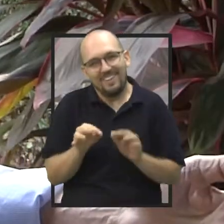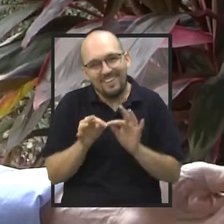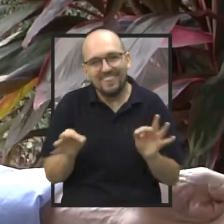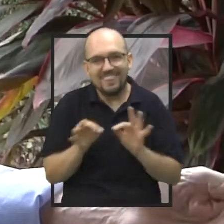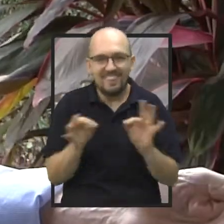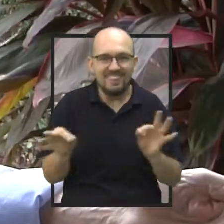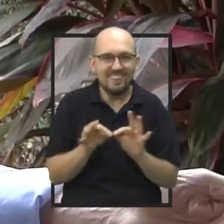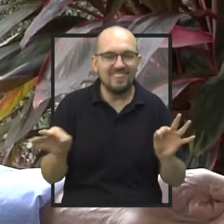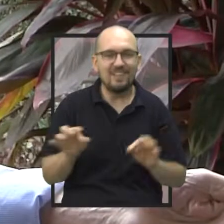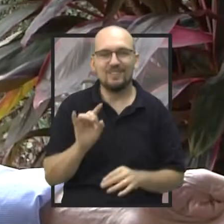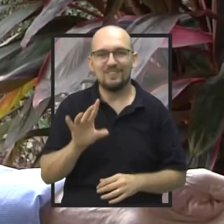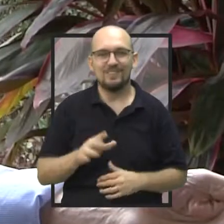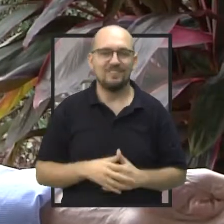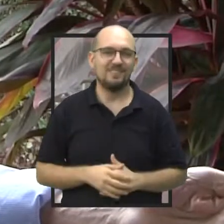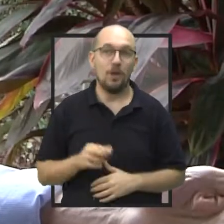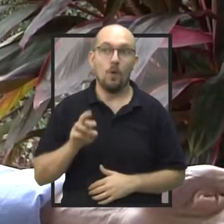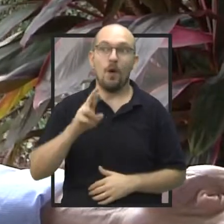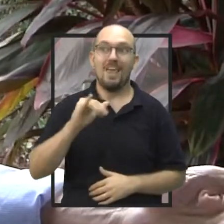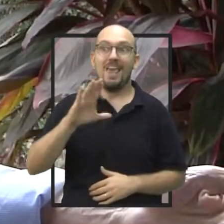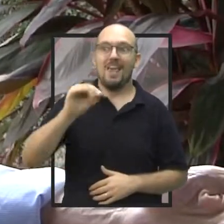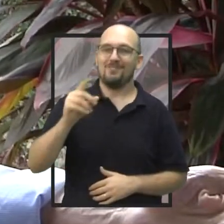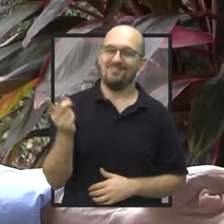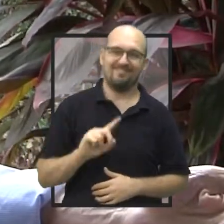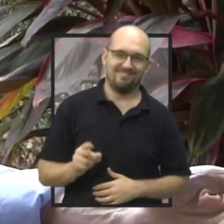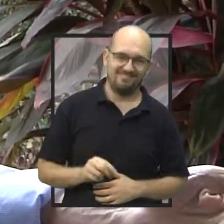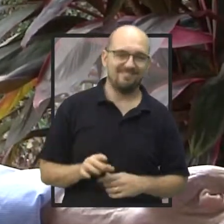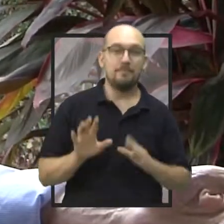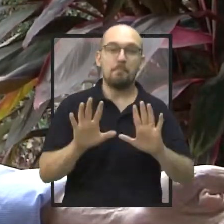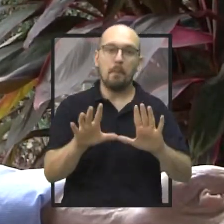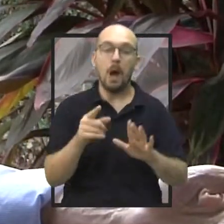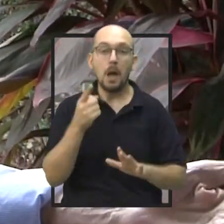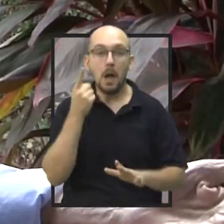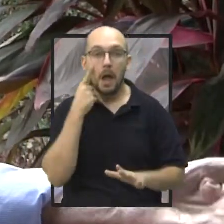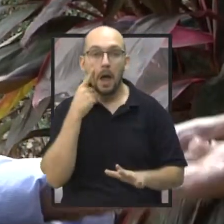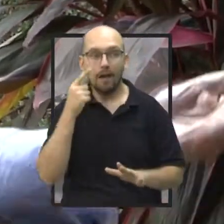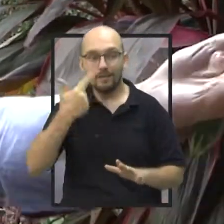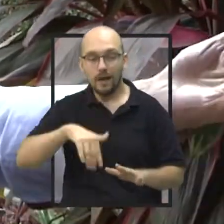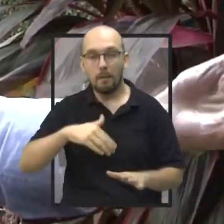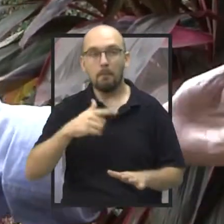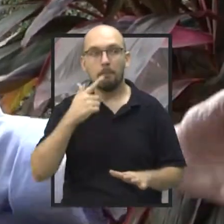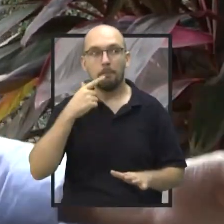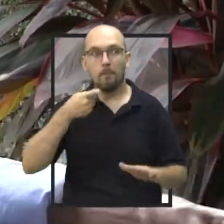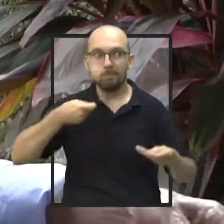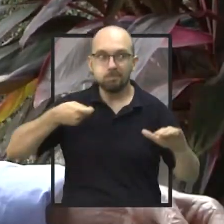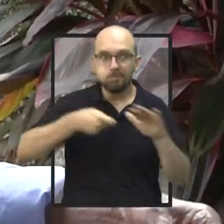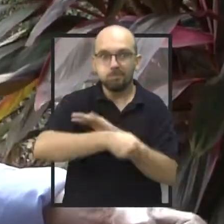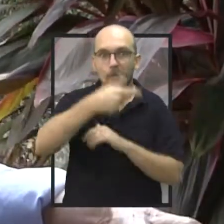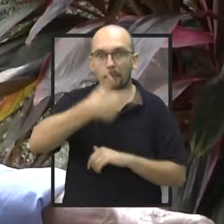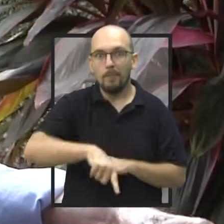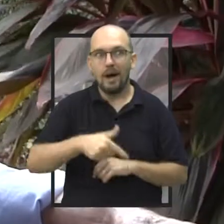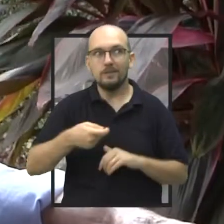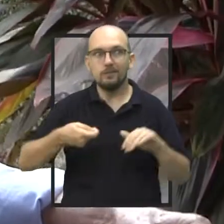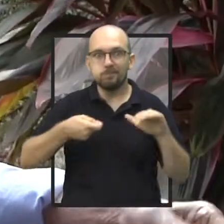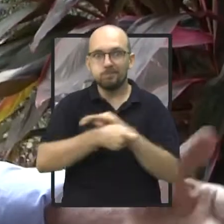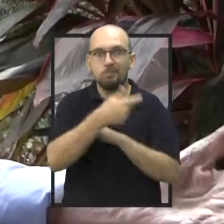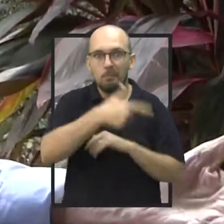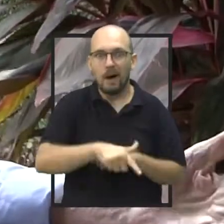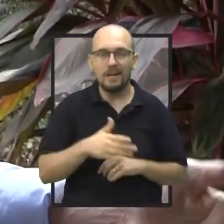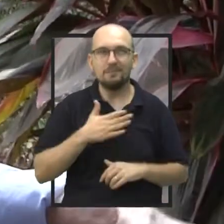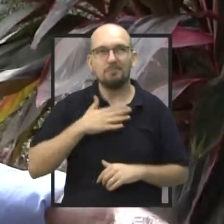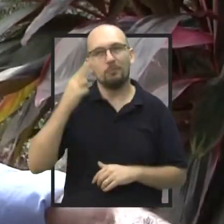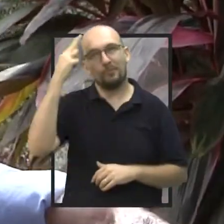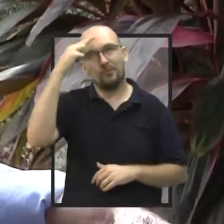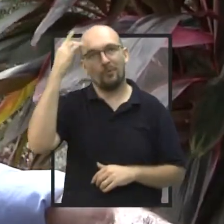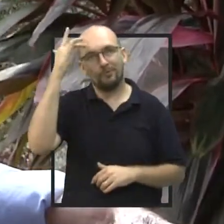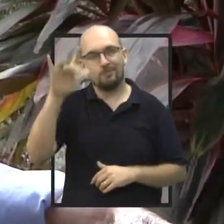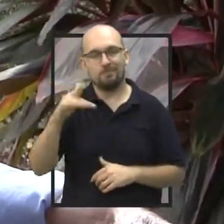não sou um homem rico. Então eu não sei até onde eu posso investir nesse meu